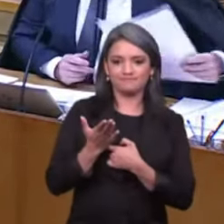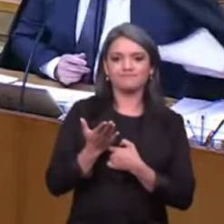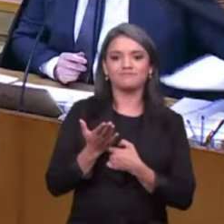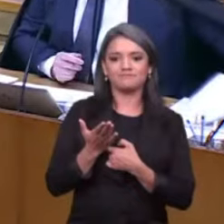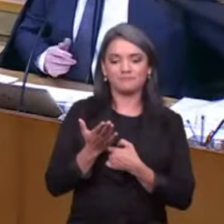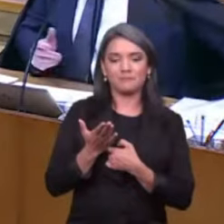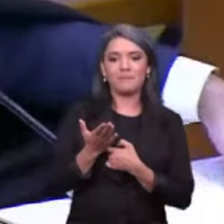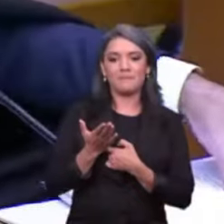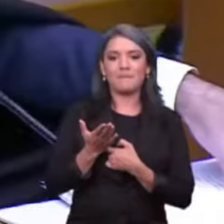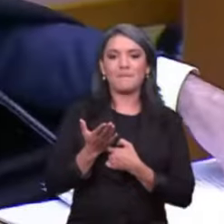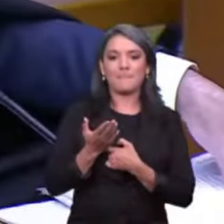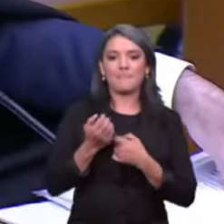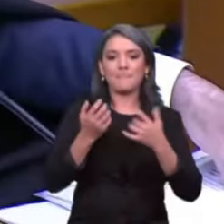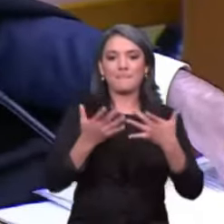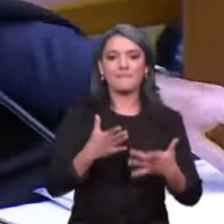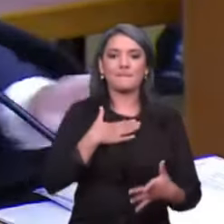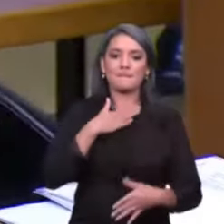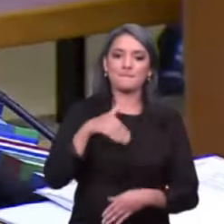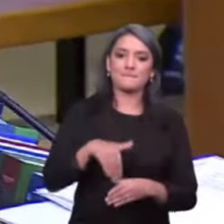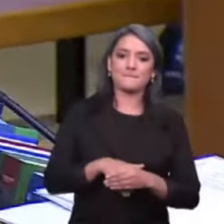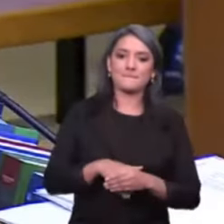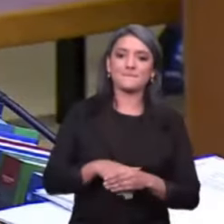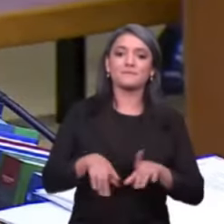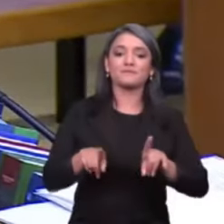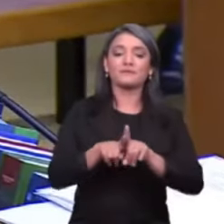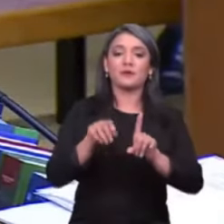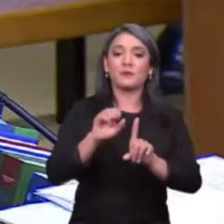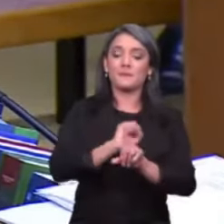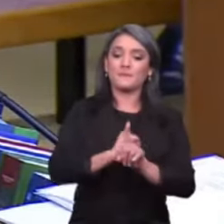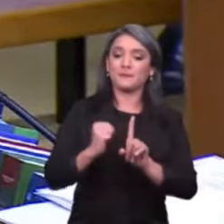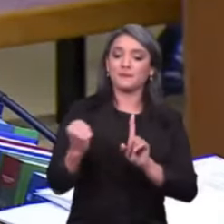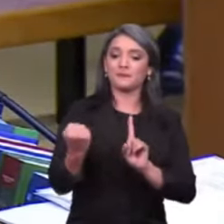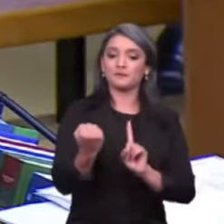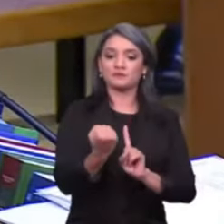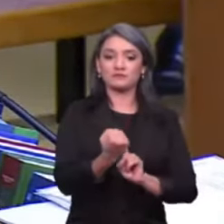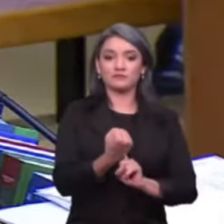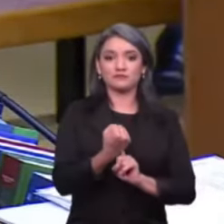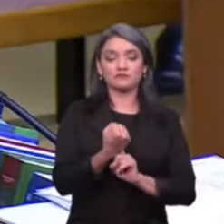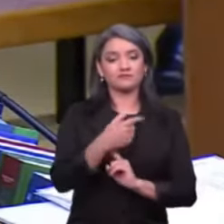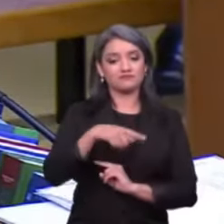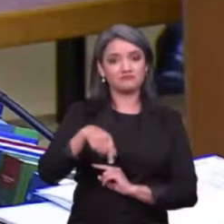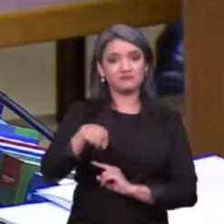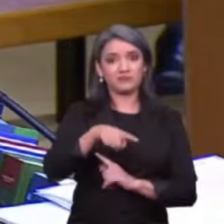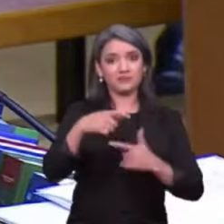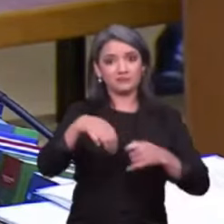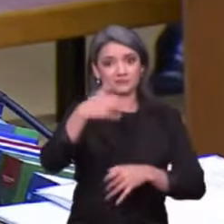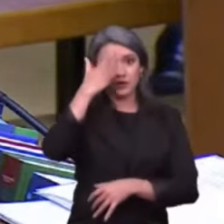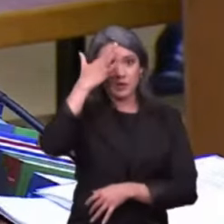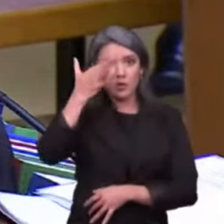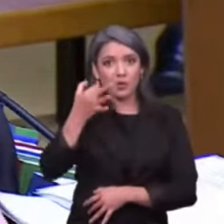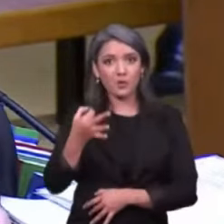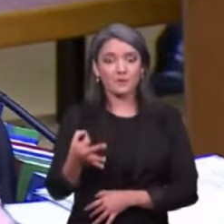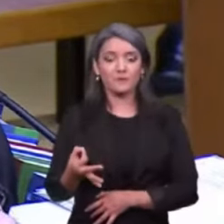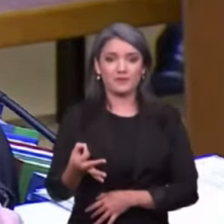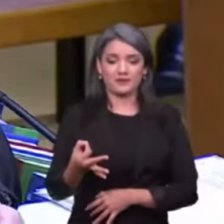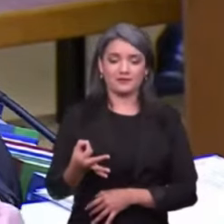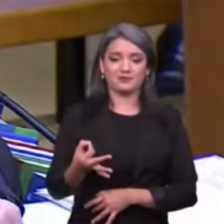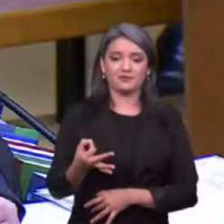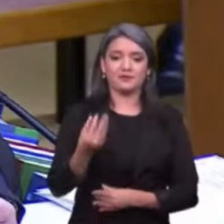objeto do meu voto e da matéria tratada, mas ajudam a sociedade a também compreender o que nós, de